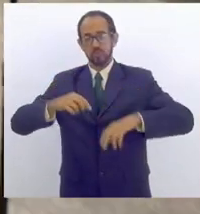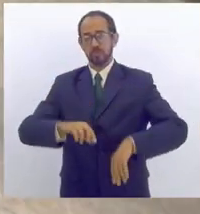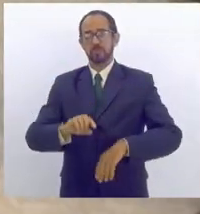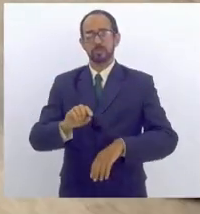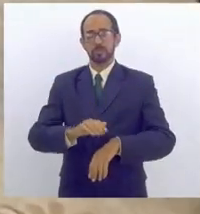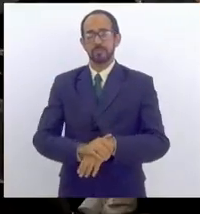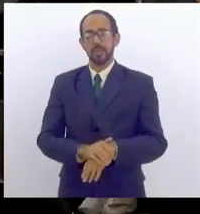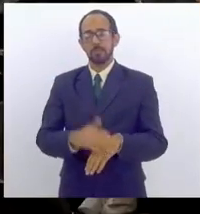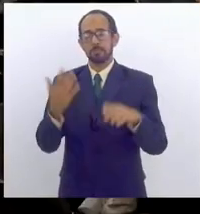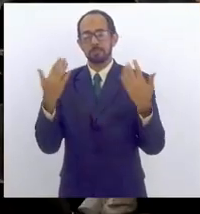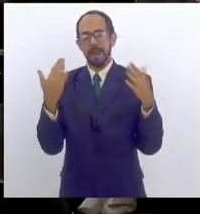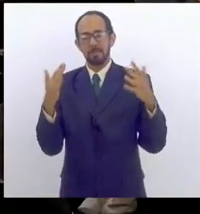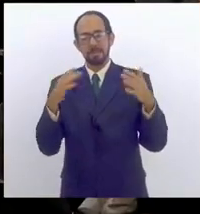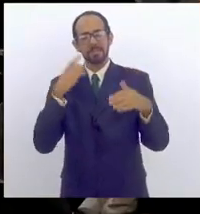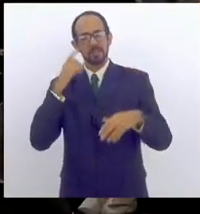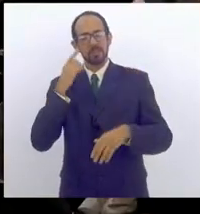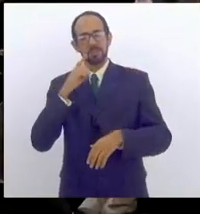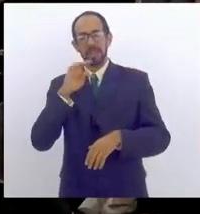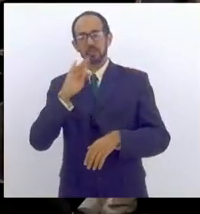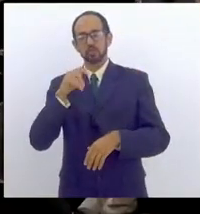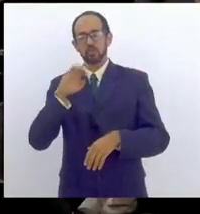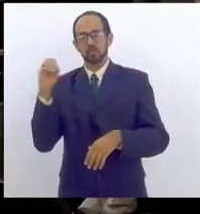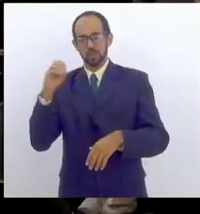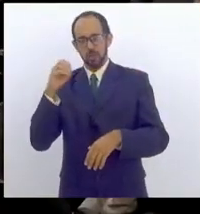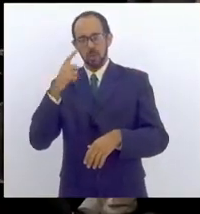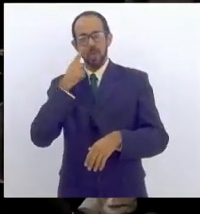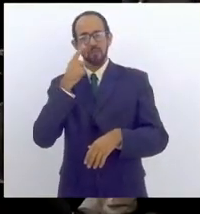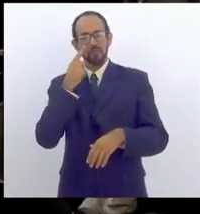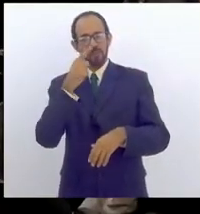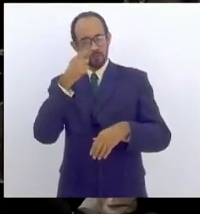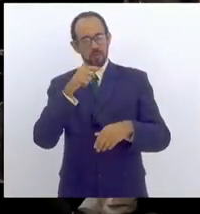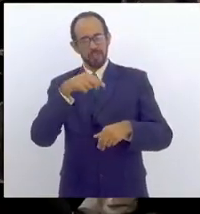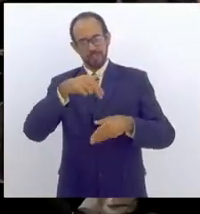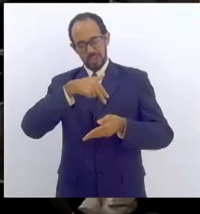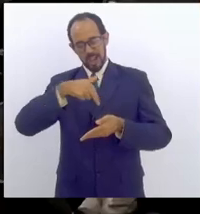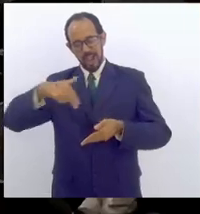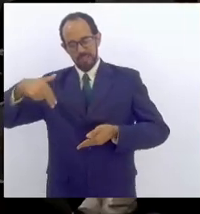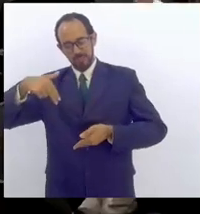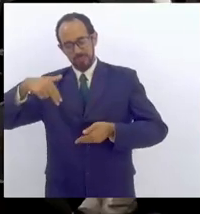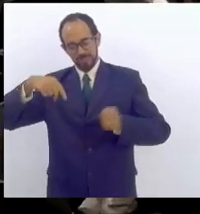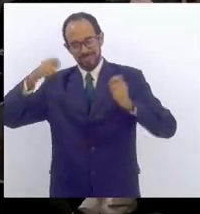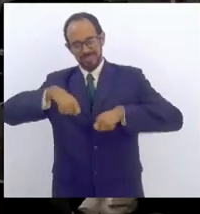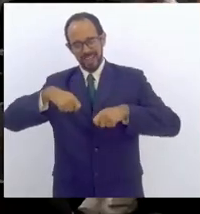Parabéns, deputado Chico Machado. Mostrou que de lado tudo é possível.